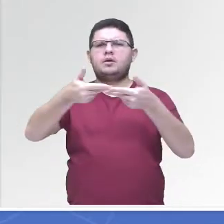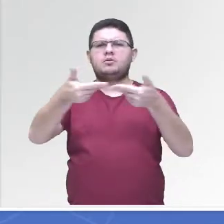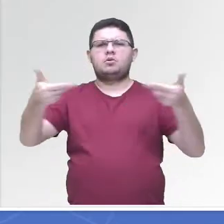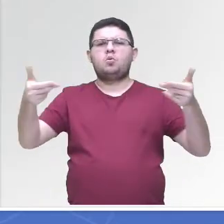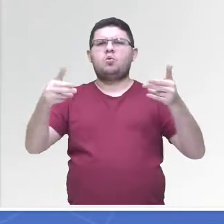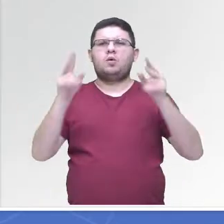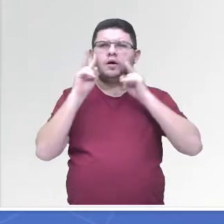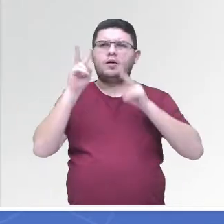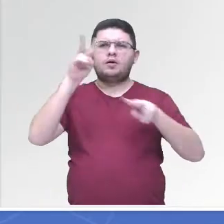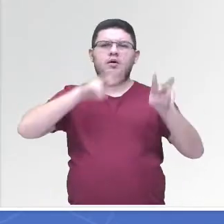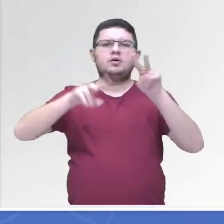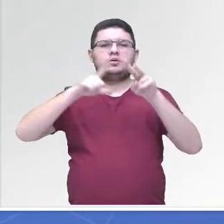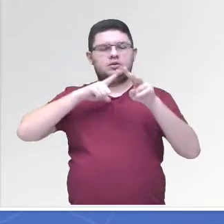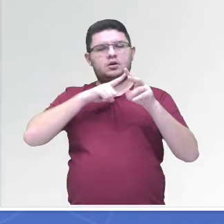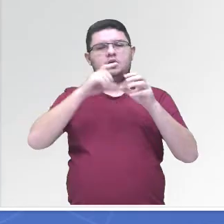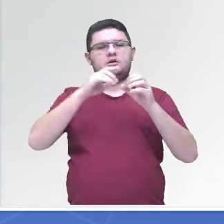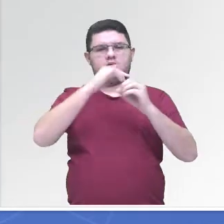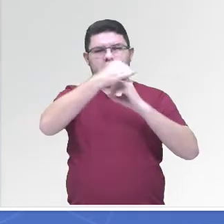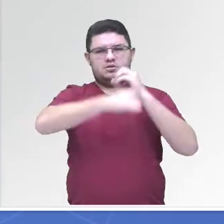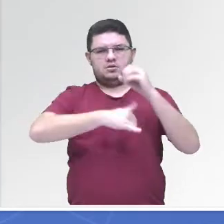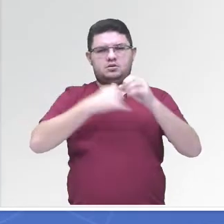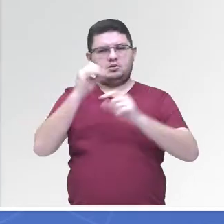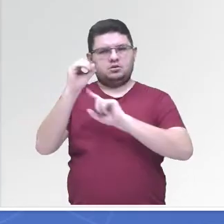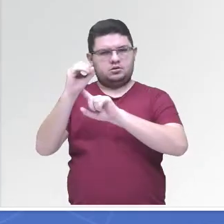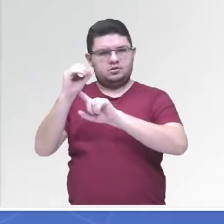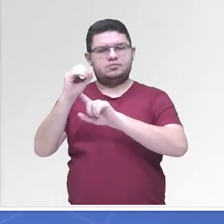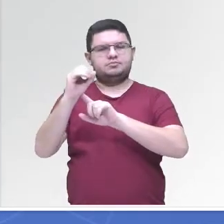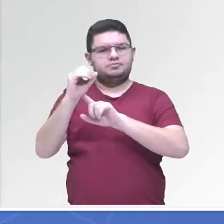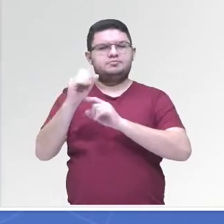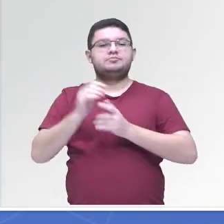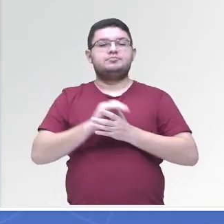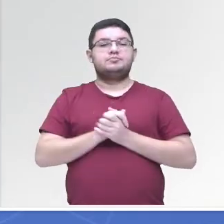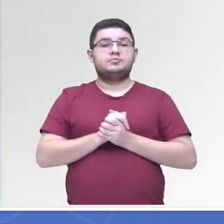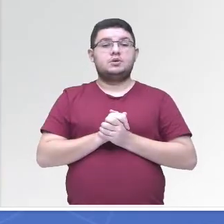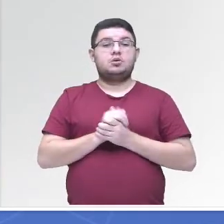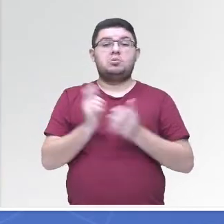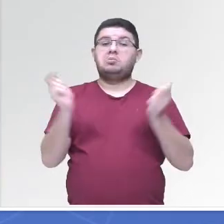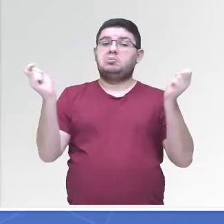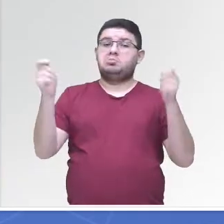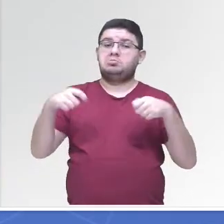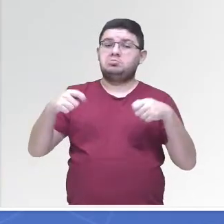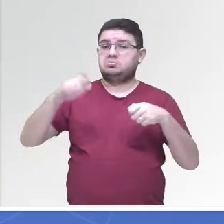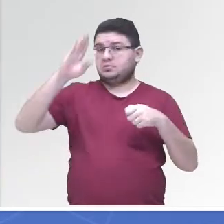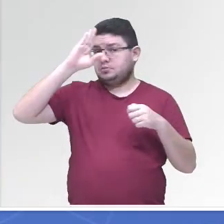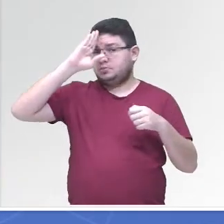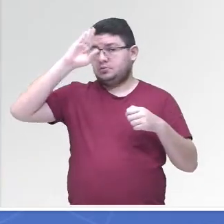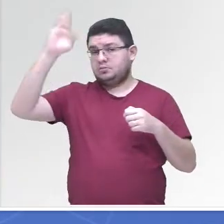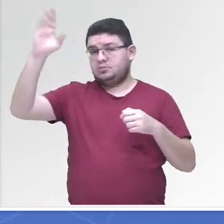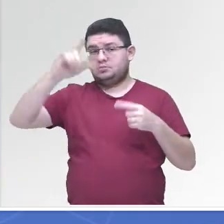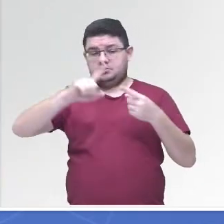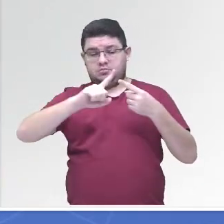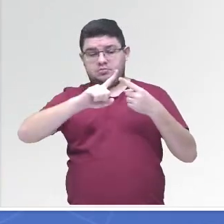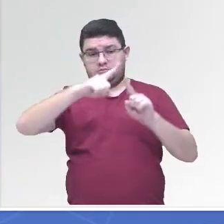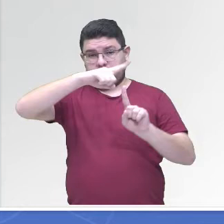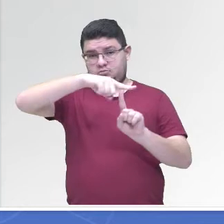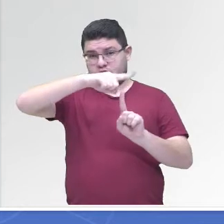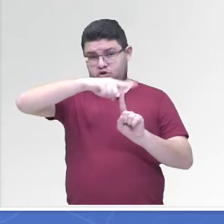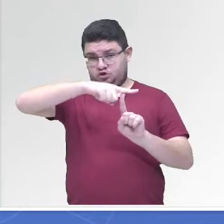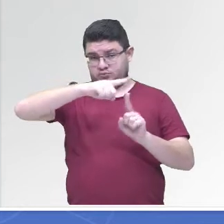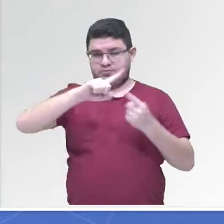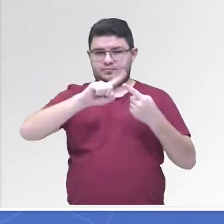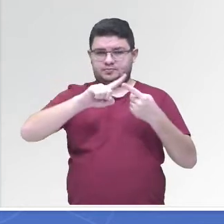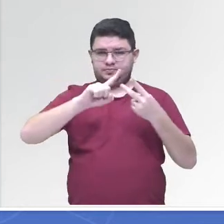Então, podendo se apresentar nos 3 estados famosos aí que a gente já conhece, né?